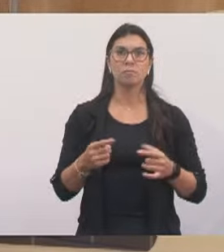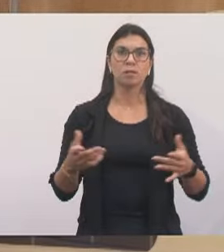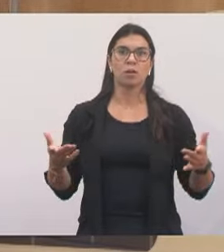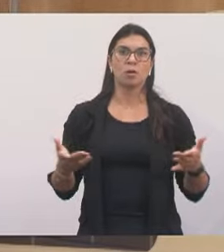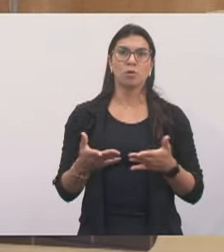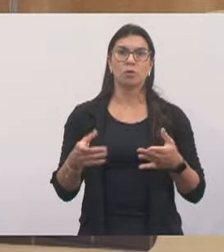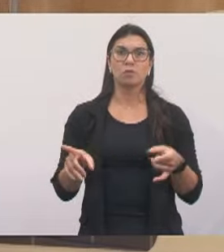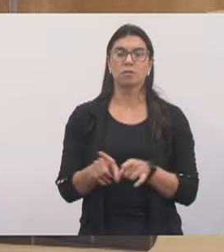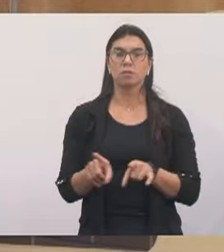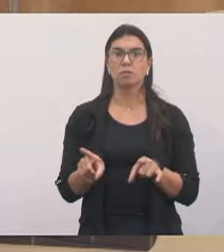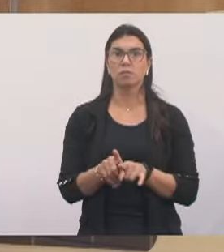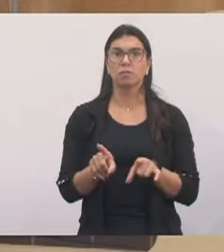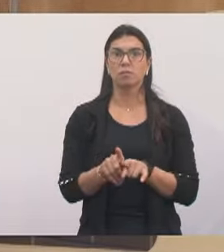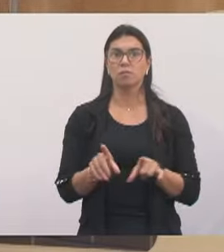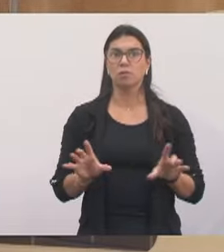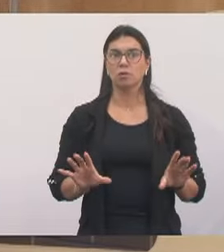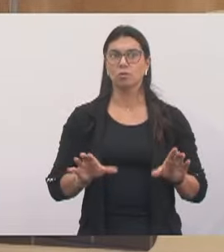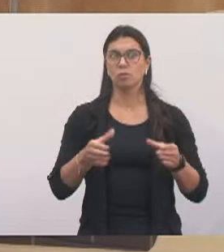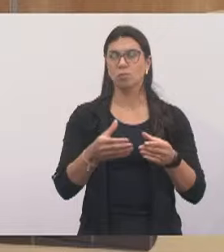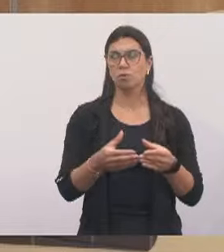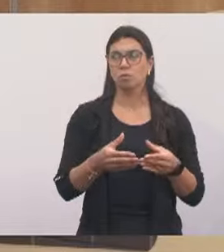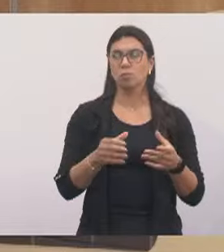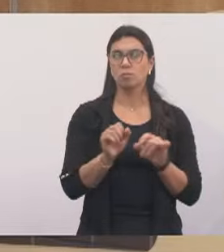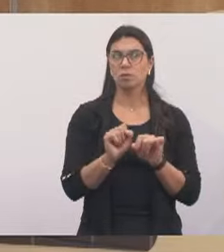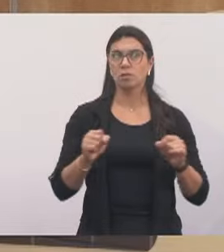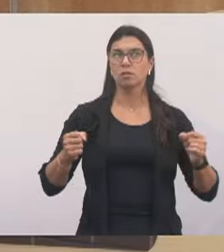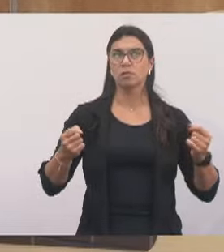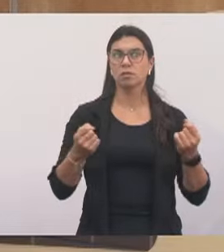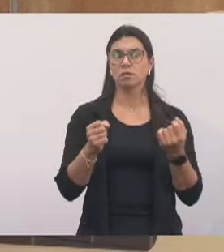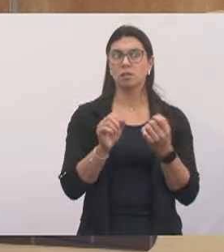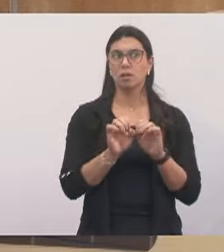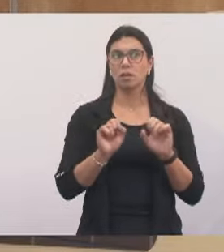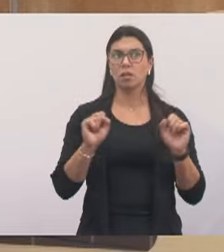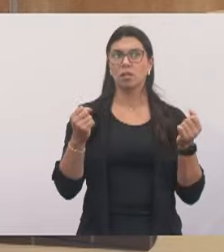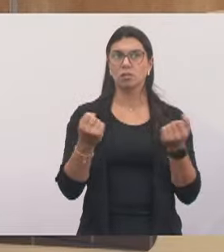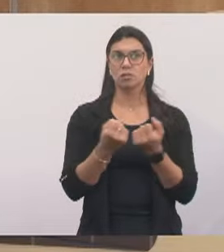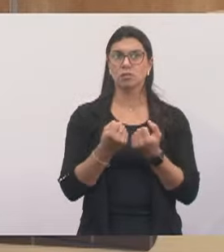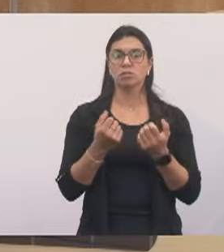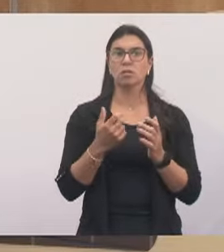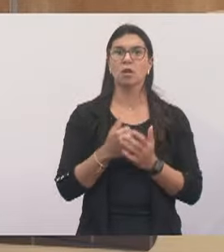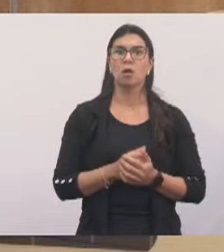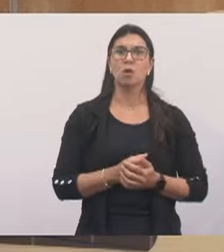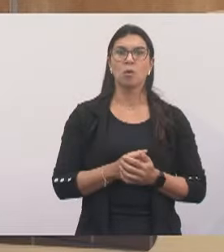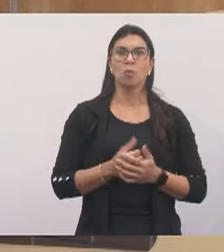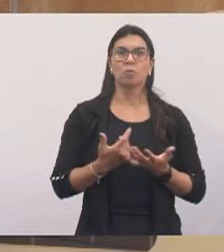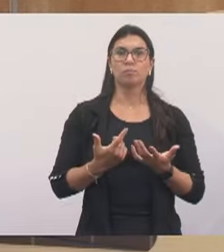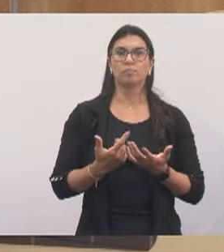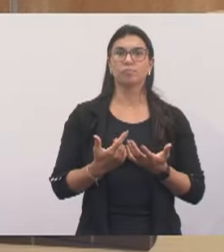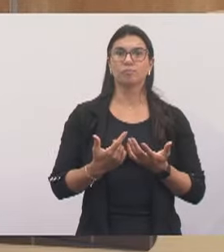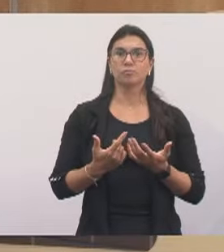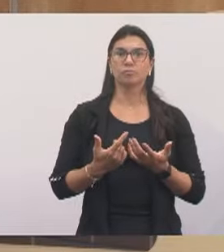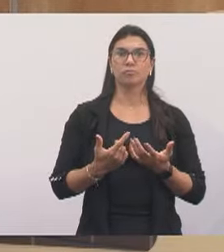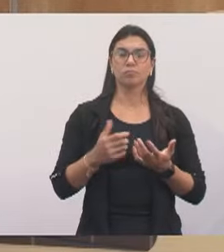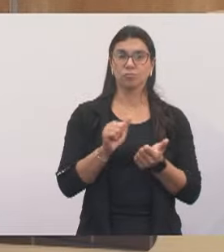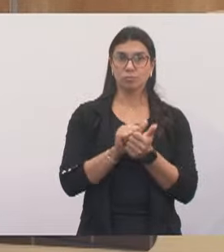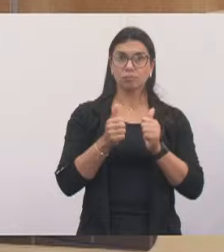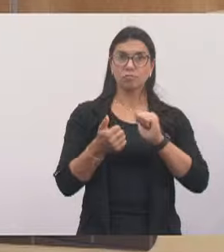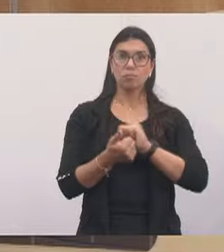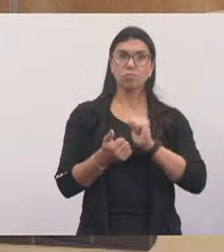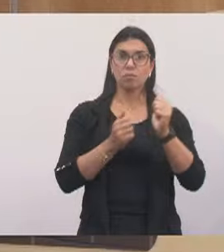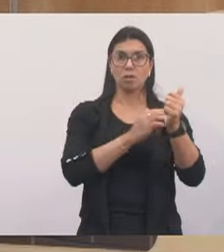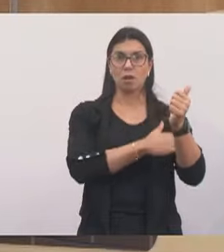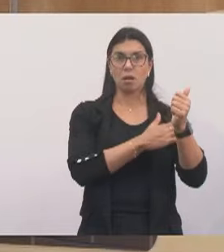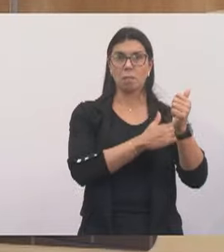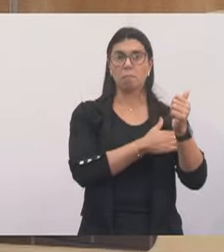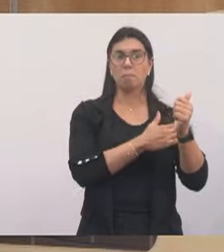hoje a equipe, né? A equipe não, né? A Associação de Luta de Braço, ele é a quinta melhor equipe do Brasil